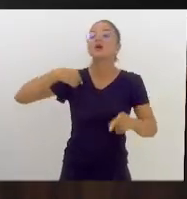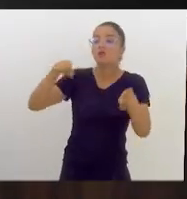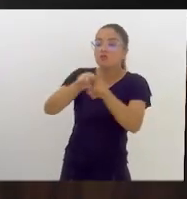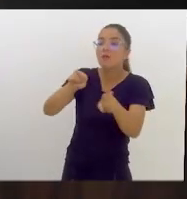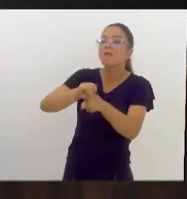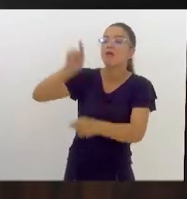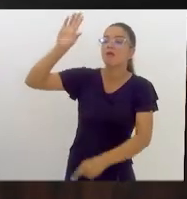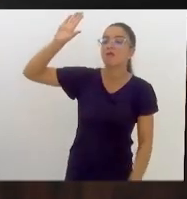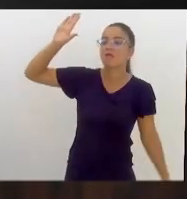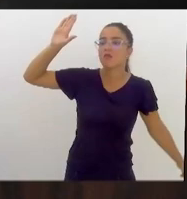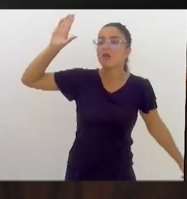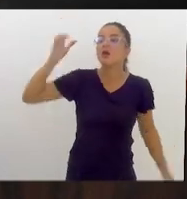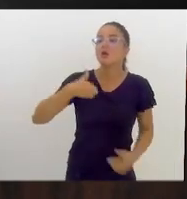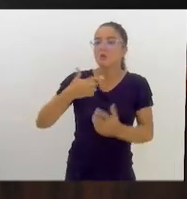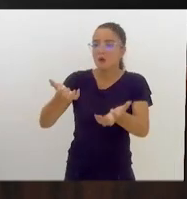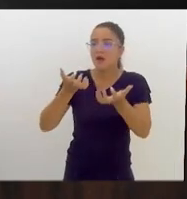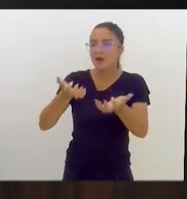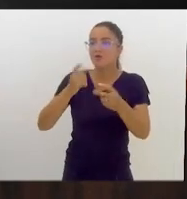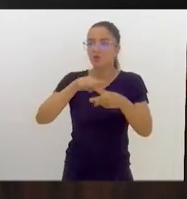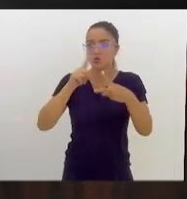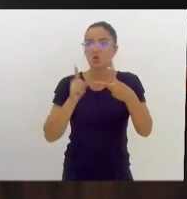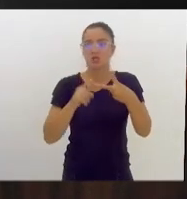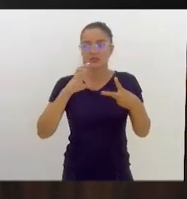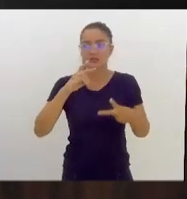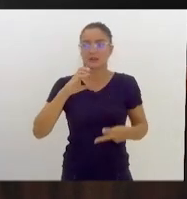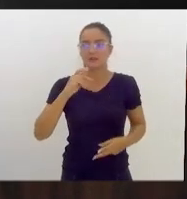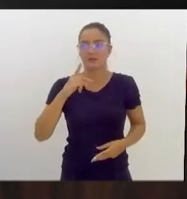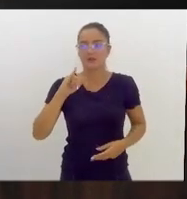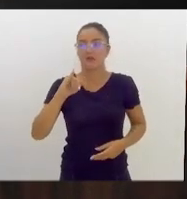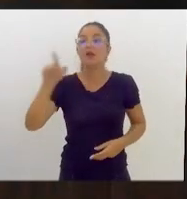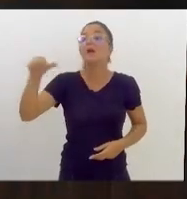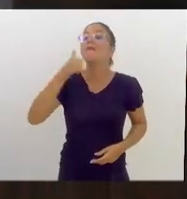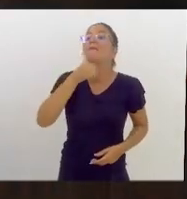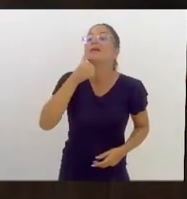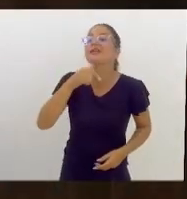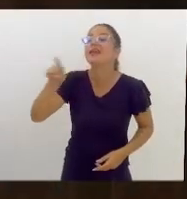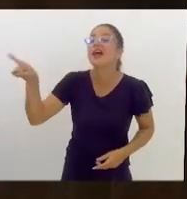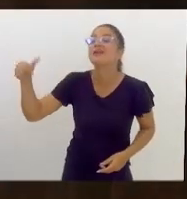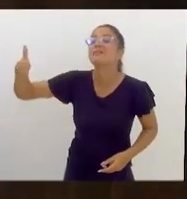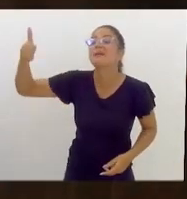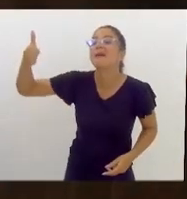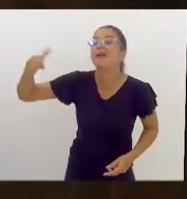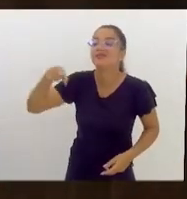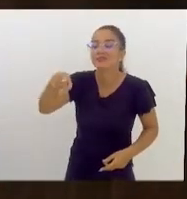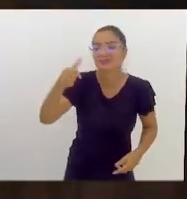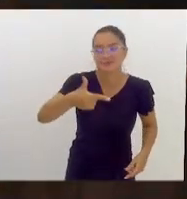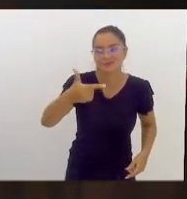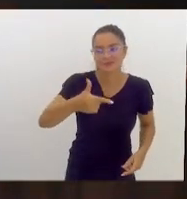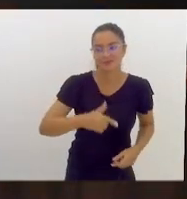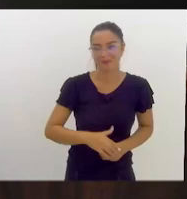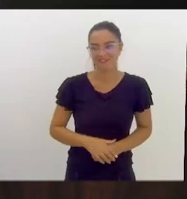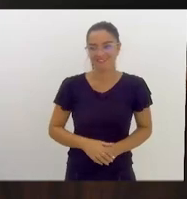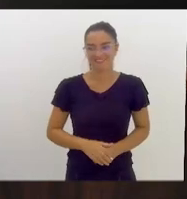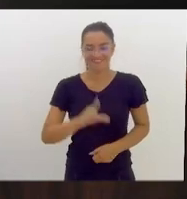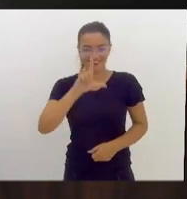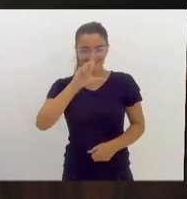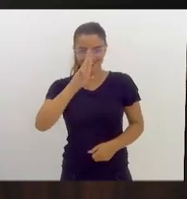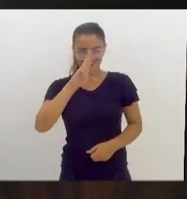fazer. Luiz Paulo, em Marta ambas. Rocha, as meninas levantaram a mão primeiro. Não há problema, as meninas têm precedência. Lucinha,